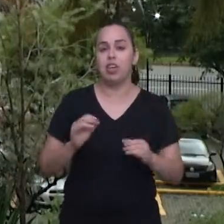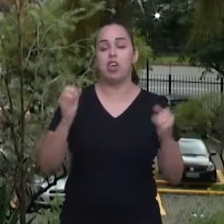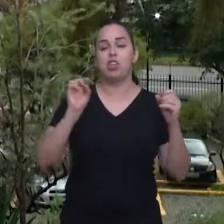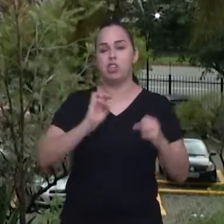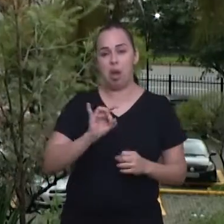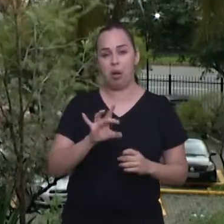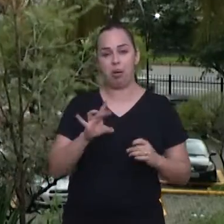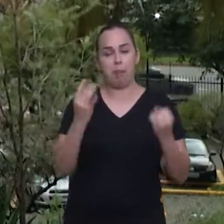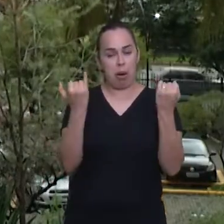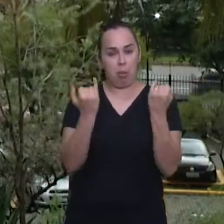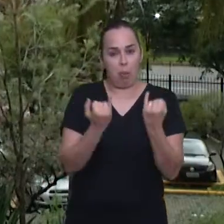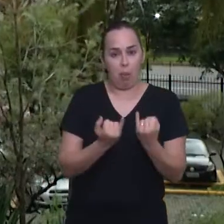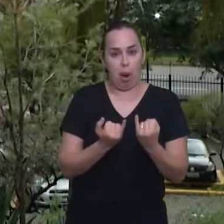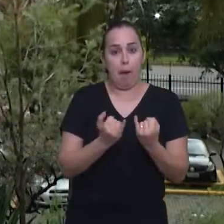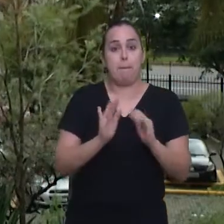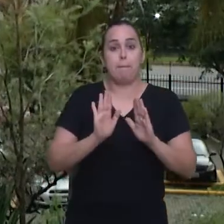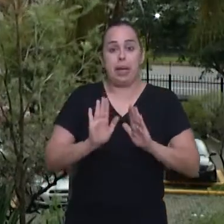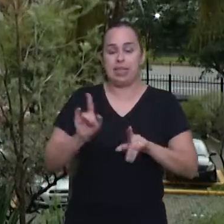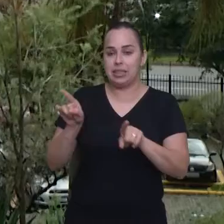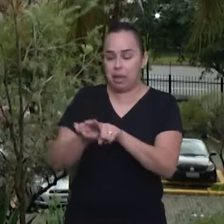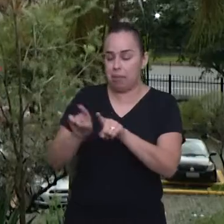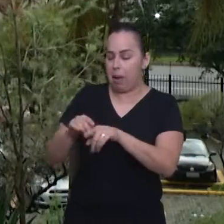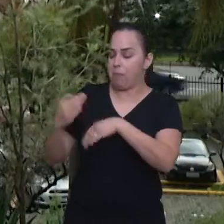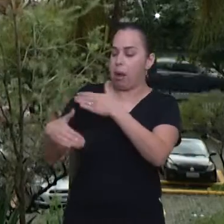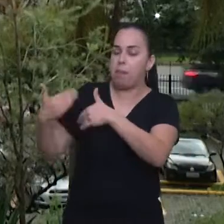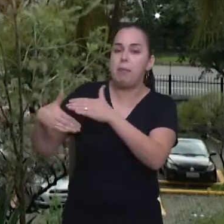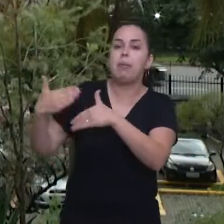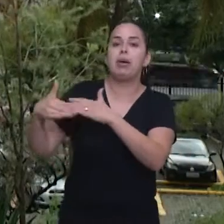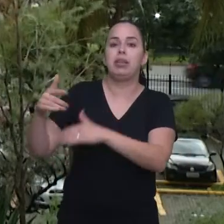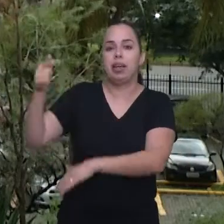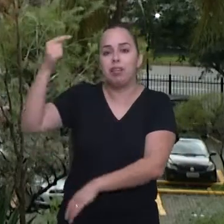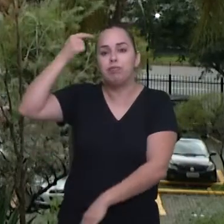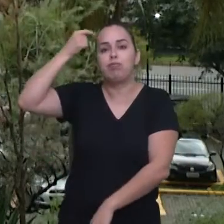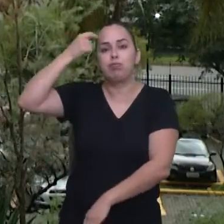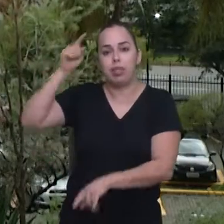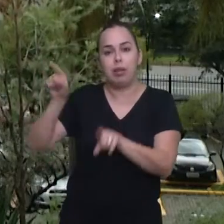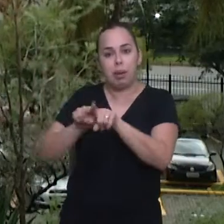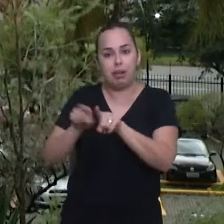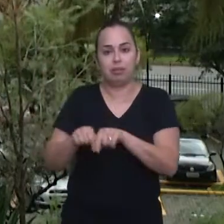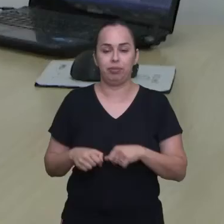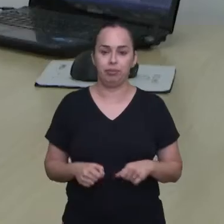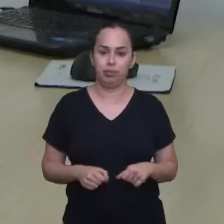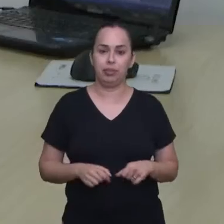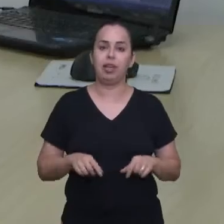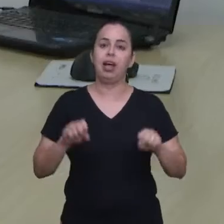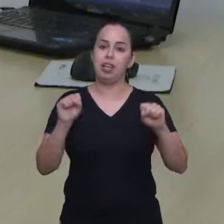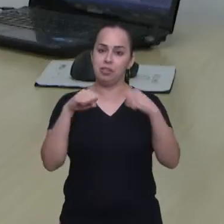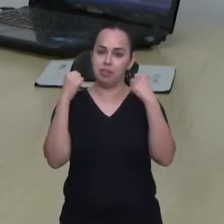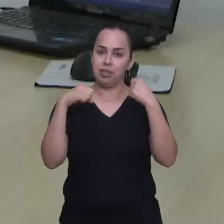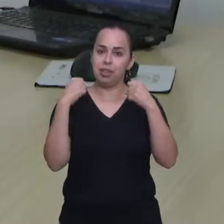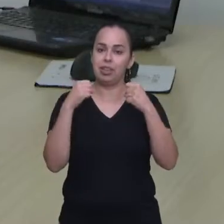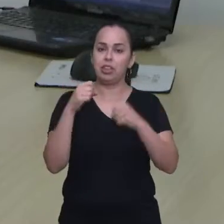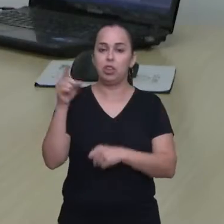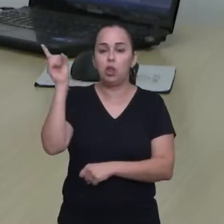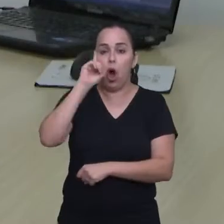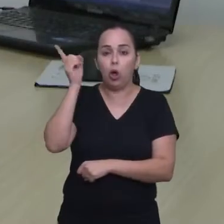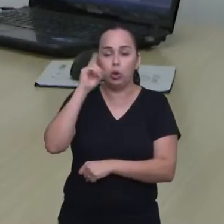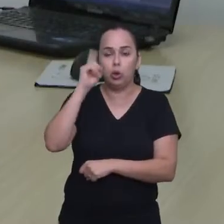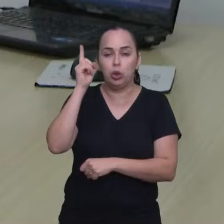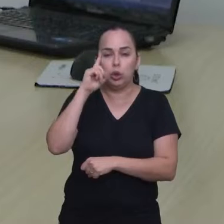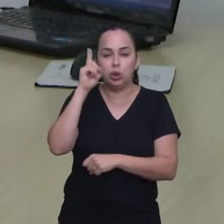para o emagrecimento, mas também para o desenvolvimento físico e mental dos pequenos. A atividade física ela tem que ser